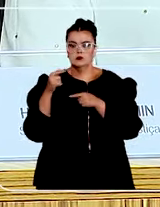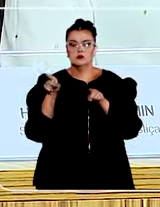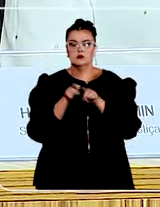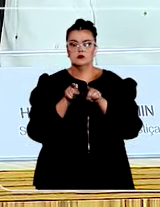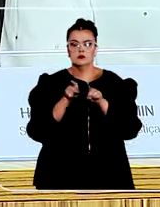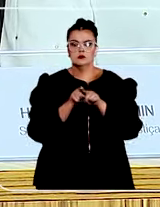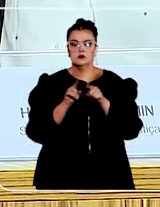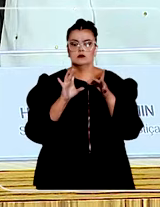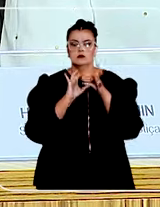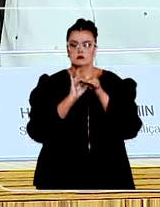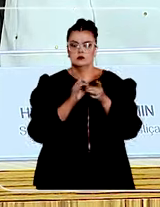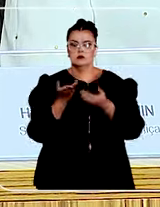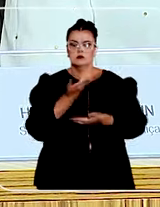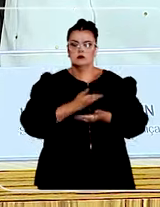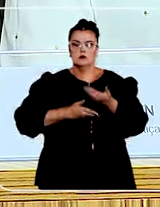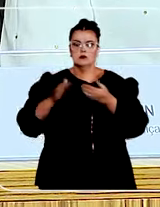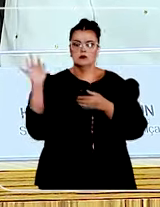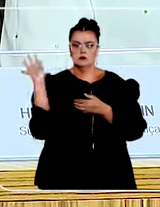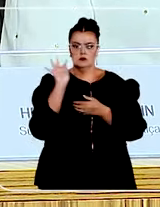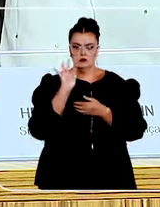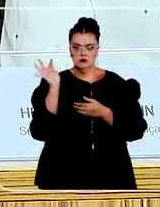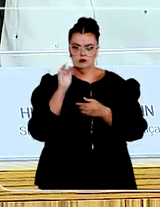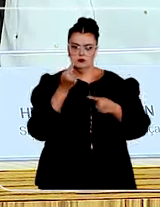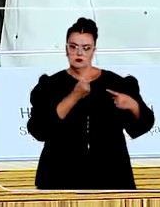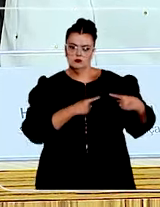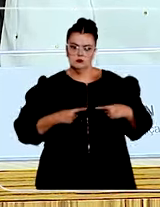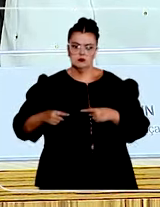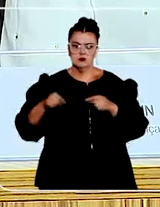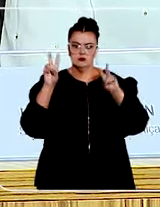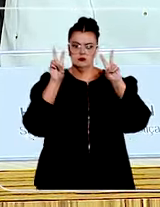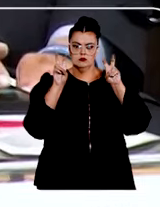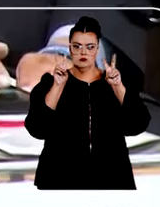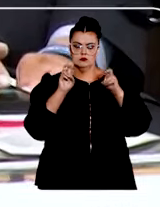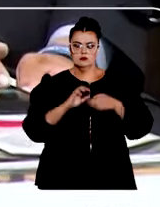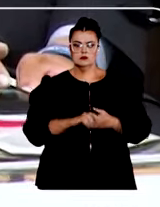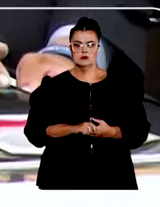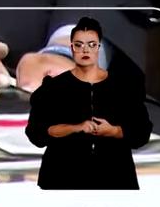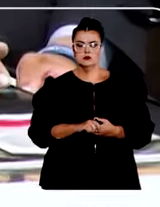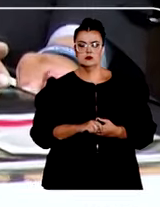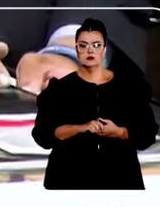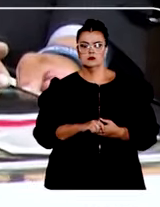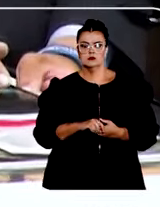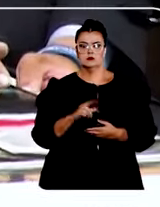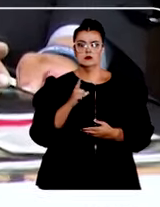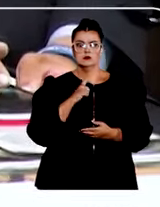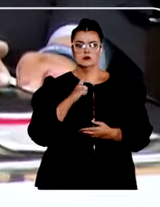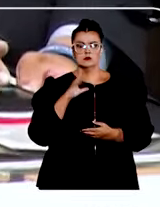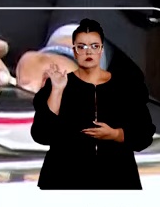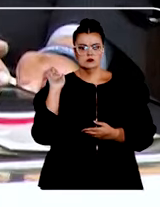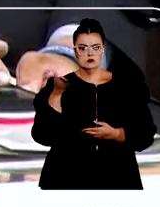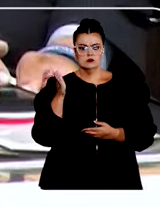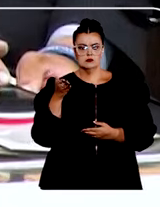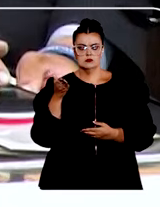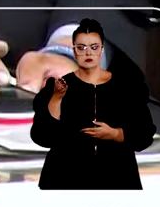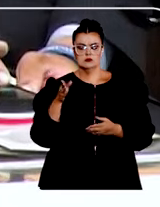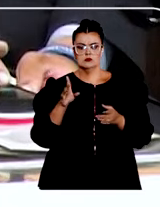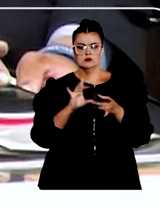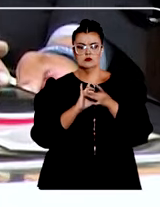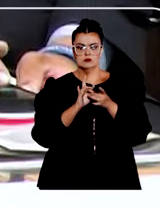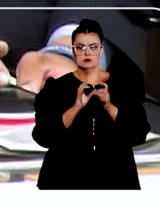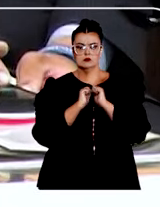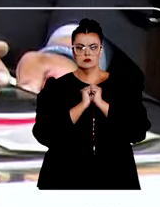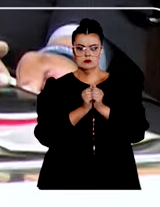e da cooperação com a corte francesa no debate sobre o tema já temos uma cooperação com a corte de